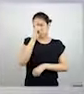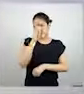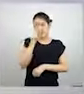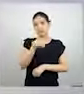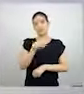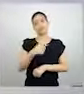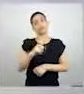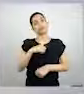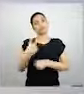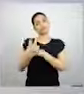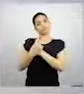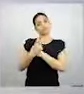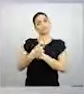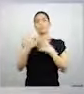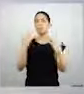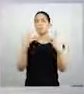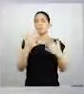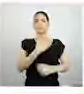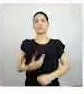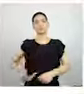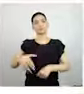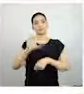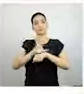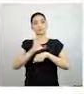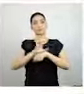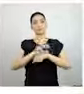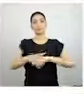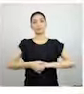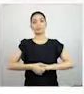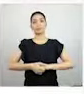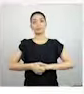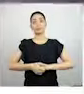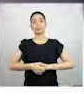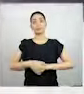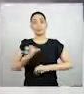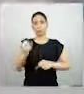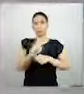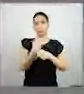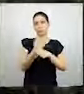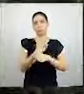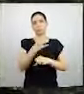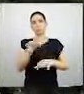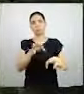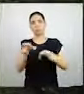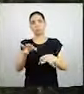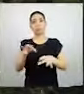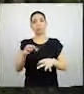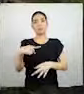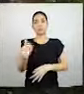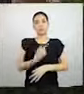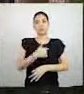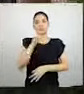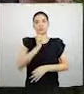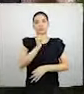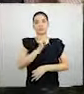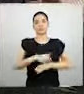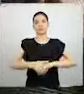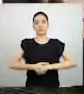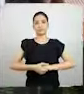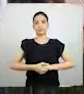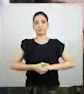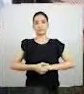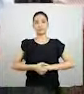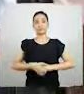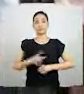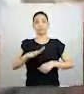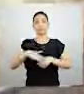um hospital desse, que a gente possa ter assistência. Parabéns para o governo do estado que está com essa obra aí, para nós, atendimento para mulheres.